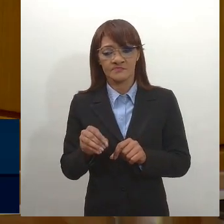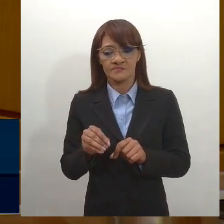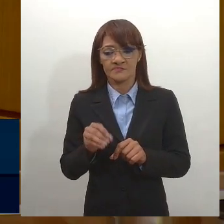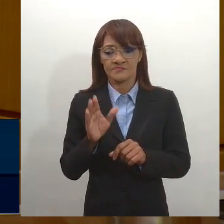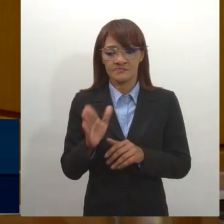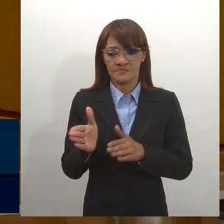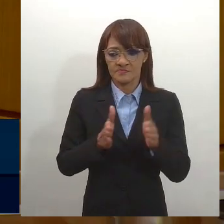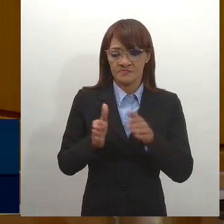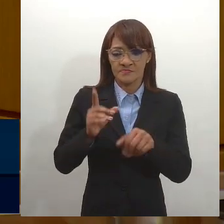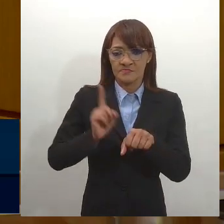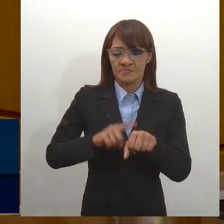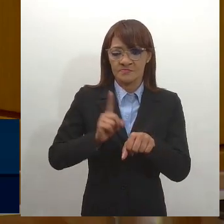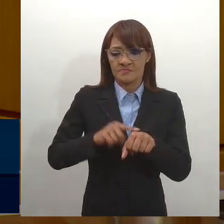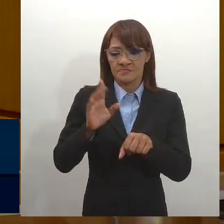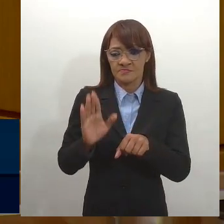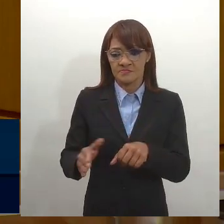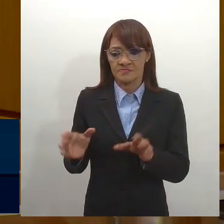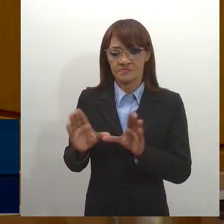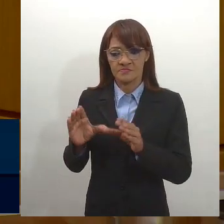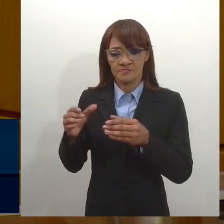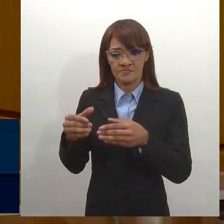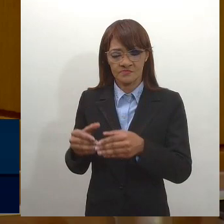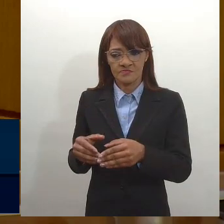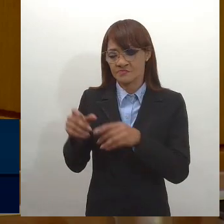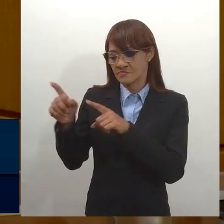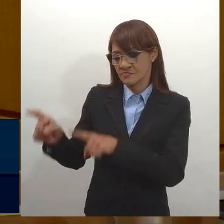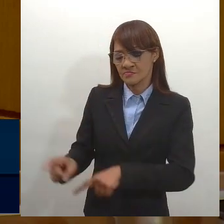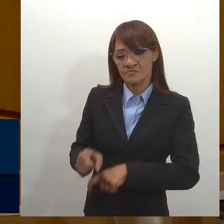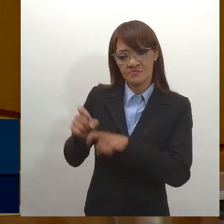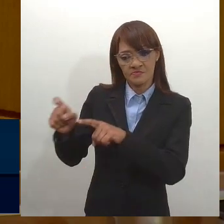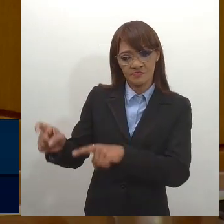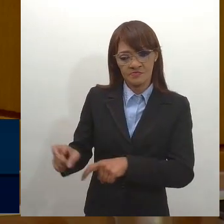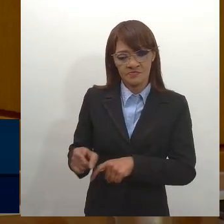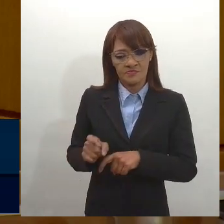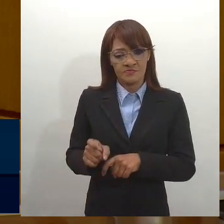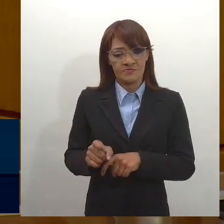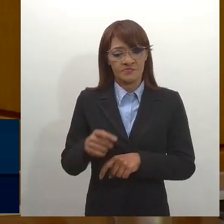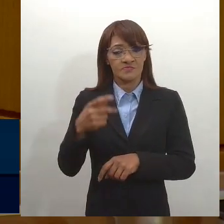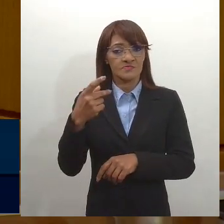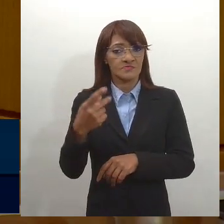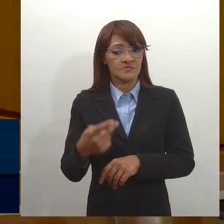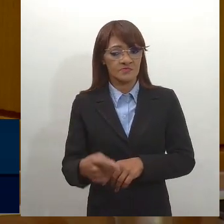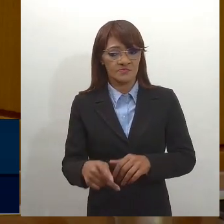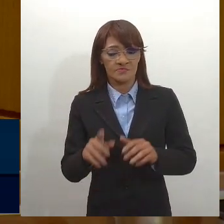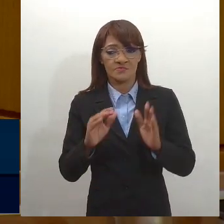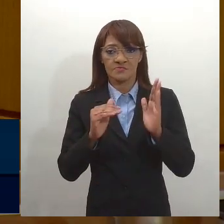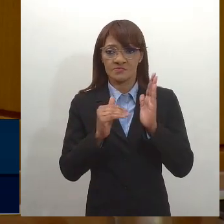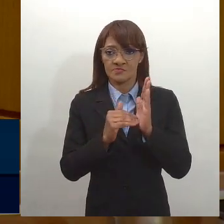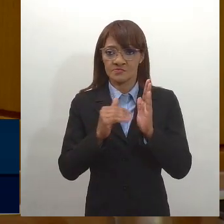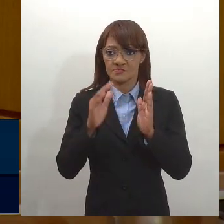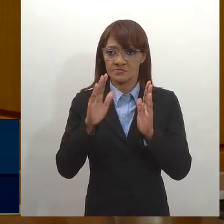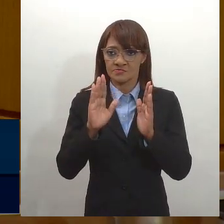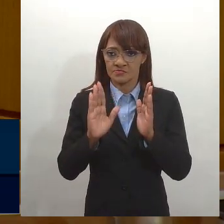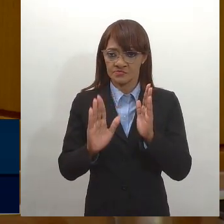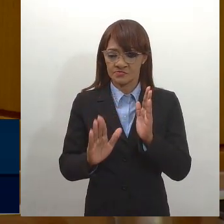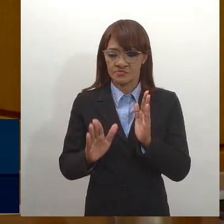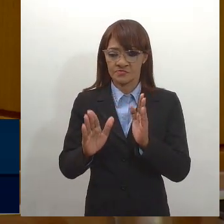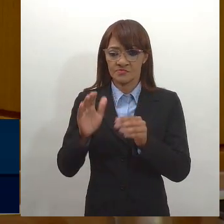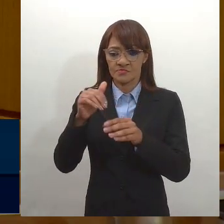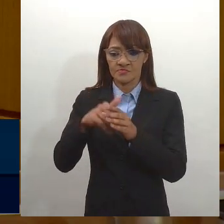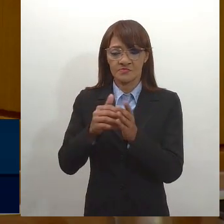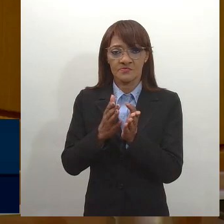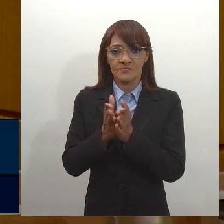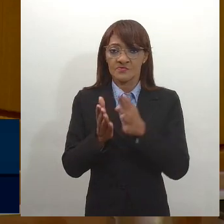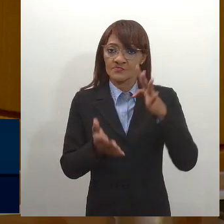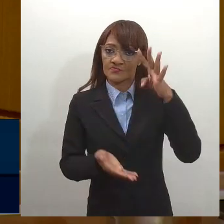de Agricultura e Reforma Agrária no Senado aprovou na quarta-feira passada, dia 23,